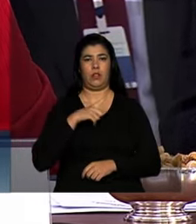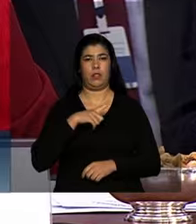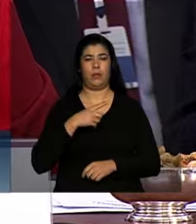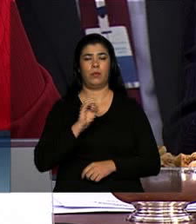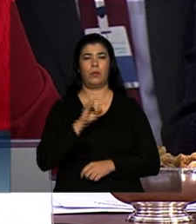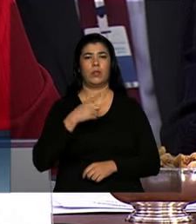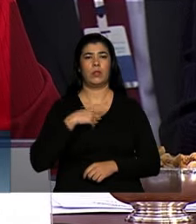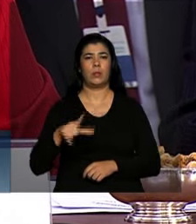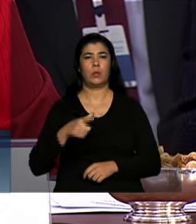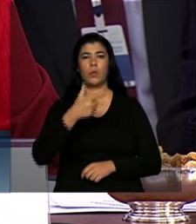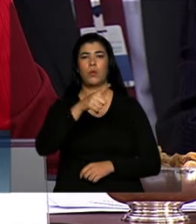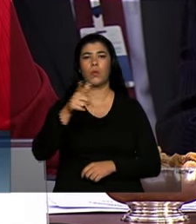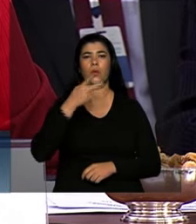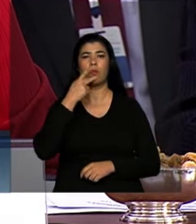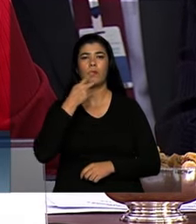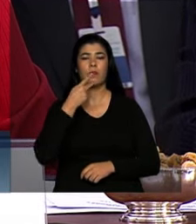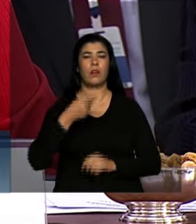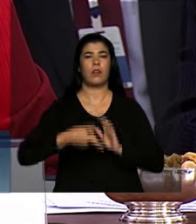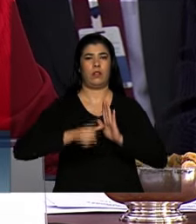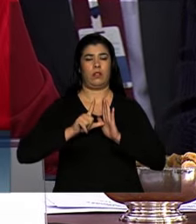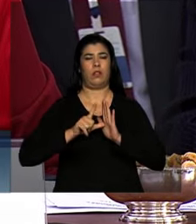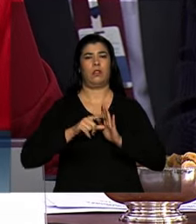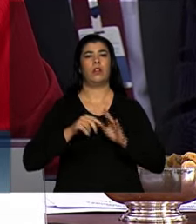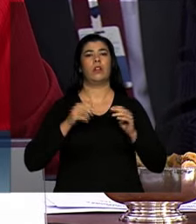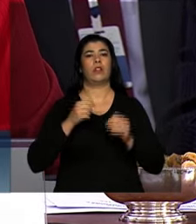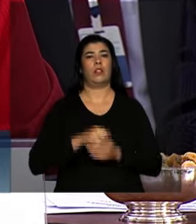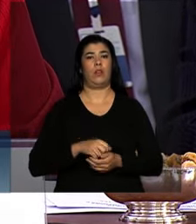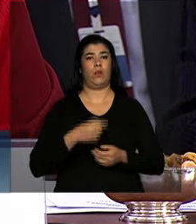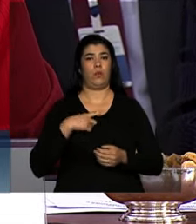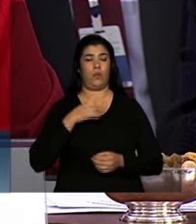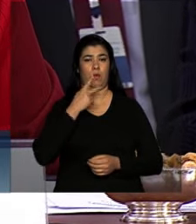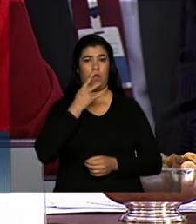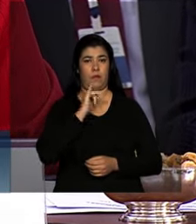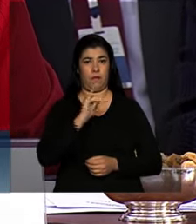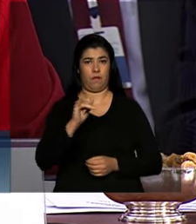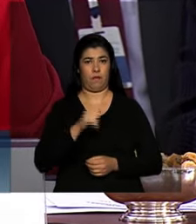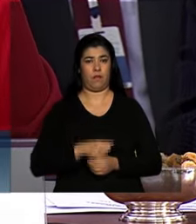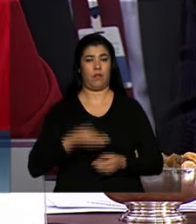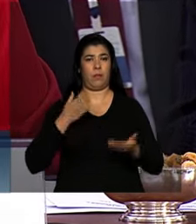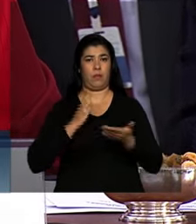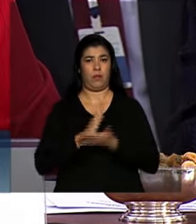fazer, considero aprovada a agenda.